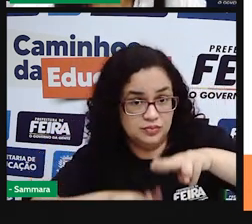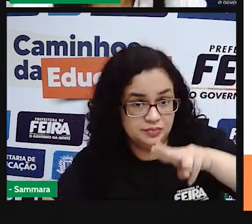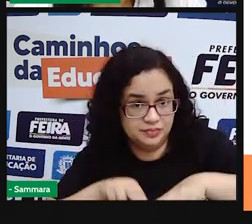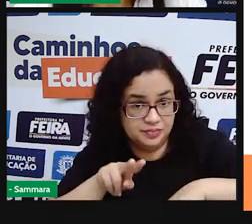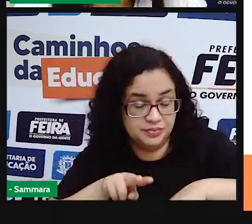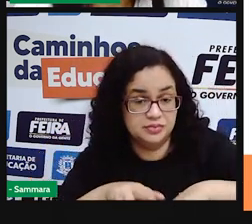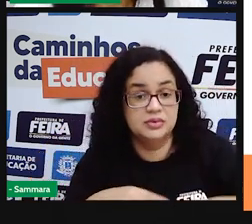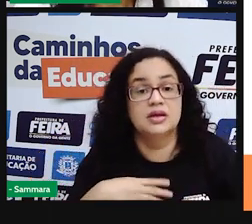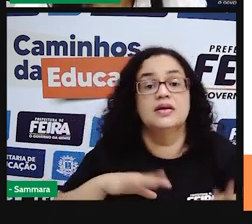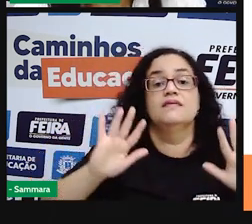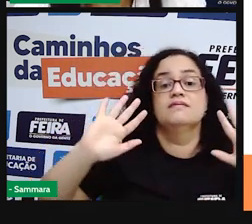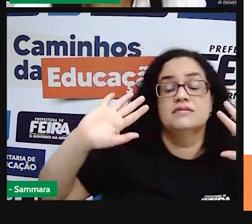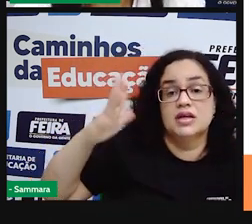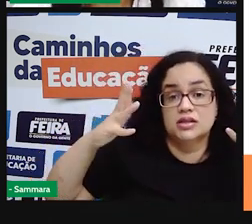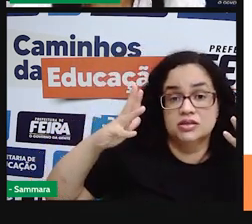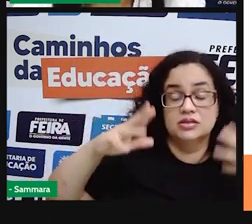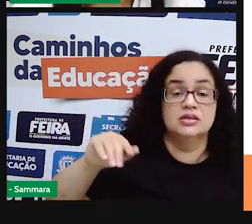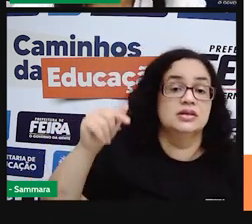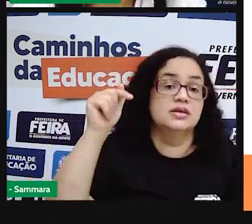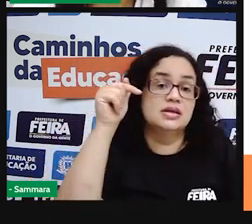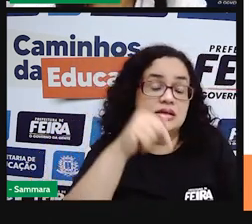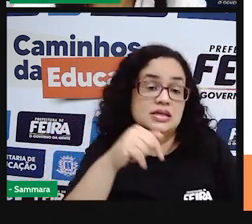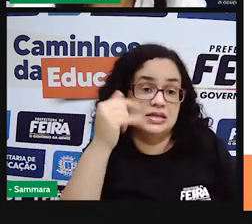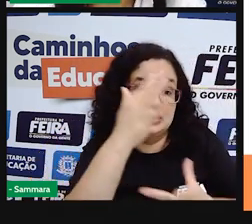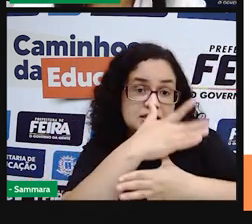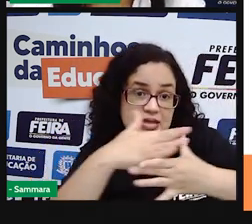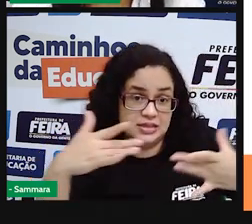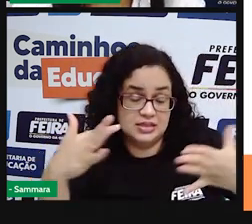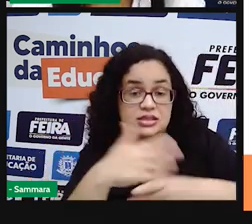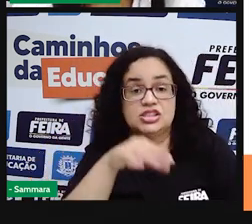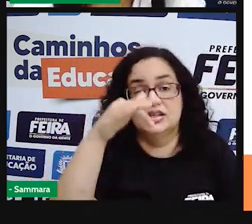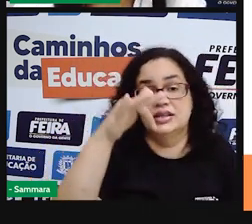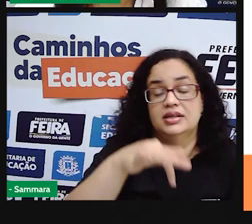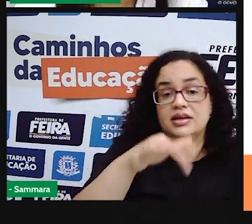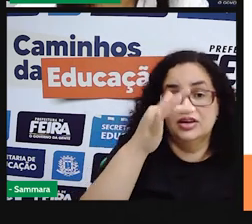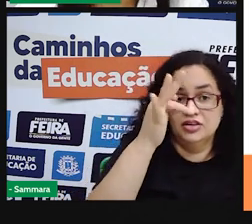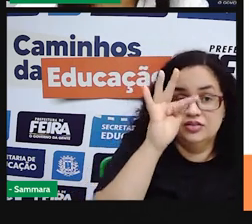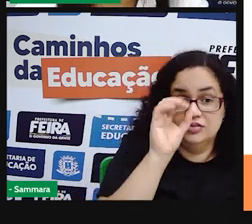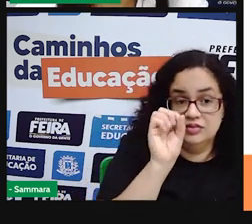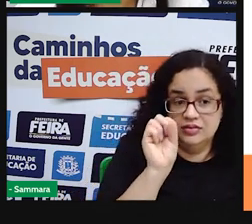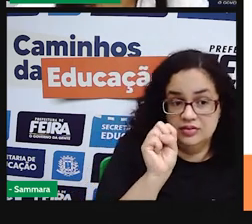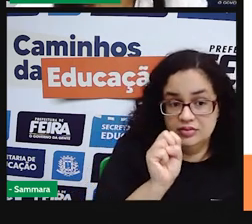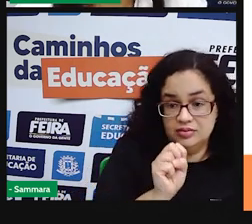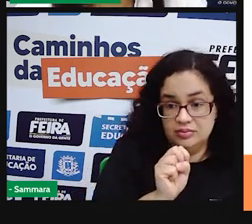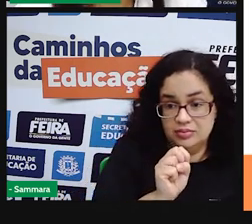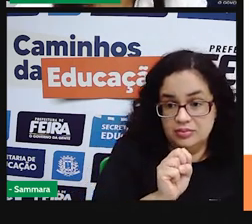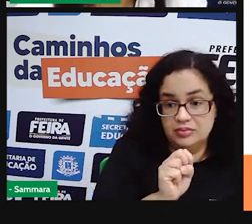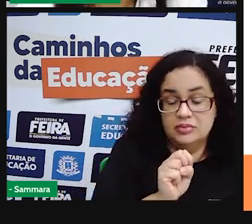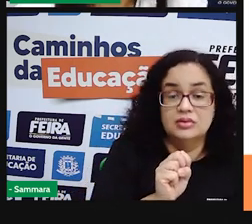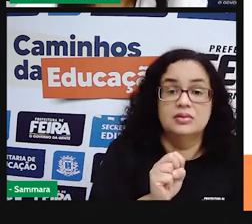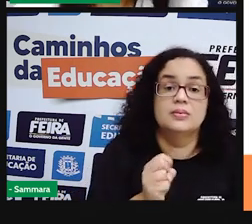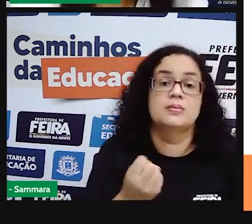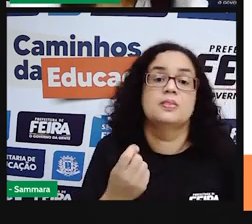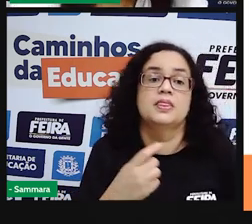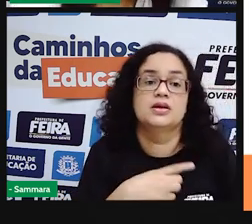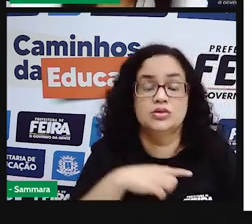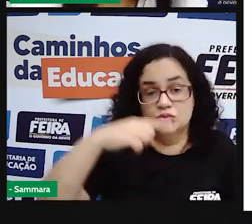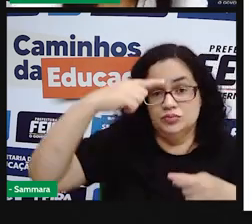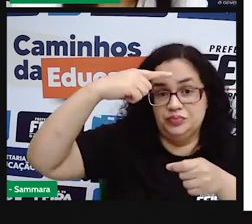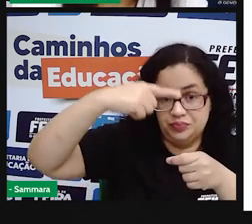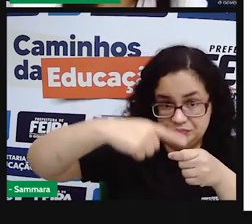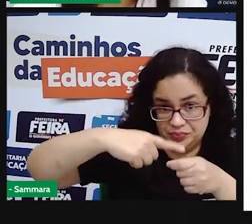uma festa comemorada aqui na cidade de Feira de Santana, entre aí os distritos, principalmente entre os distritos.